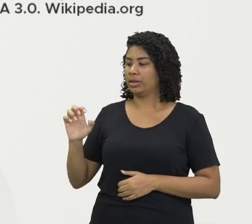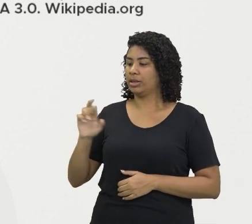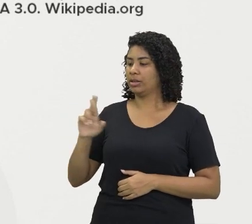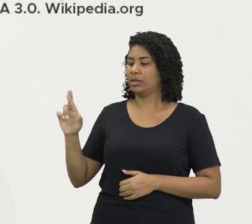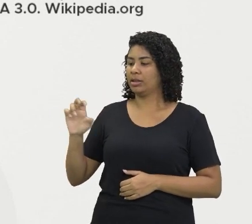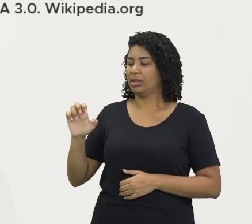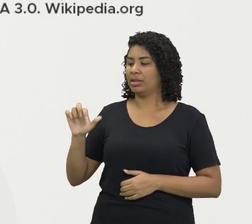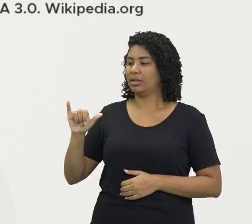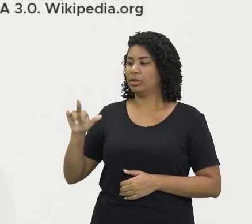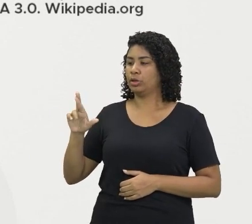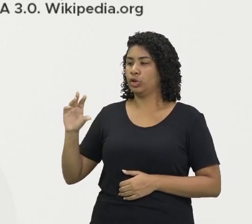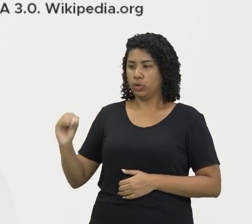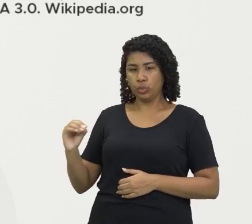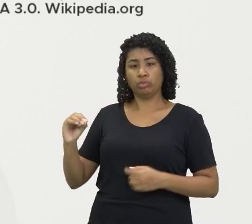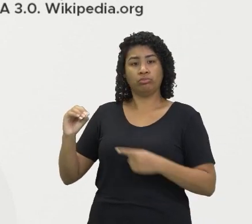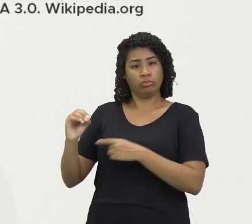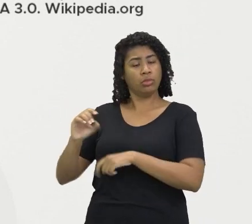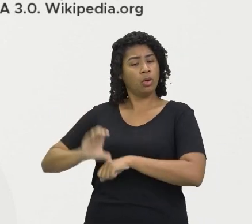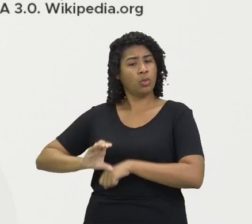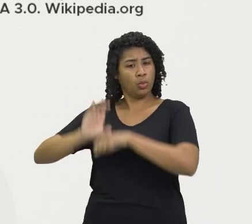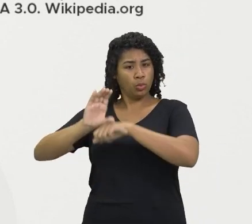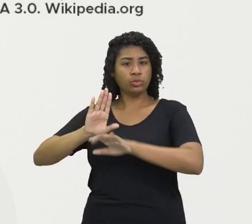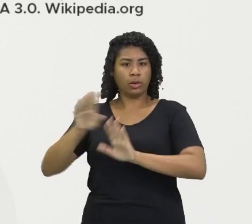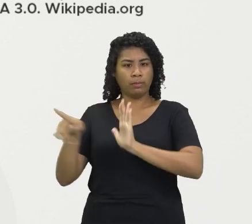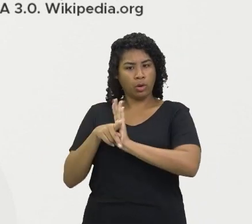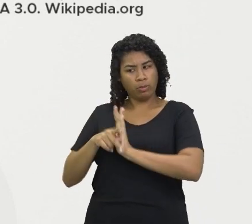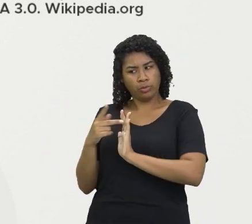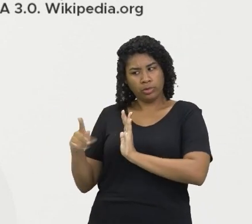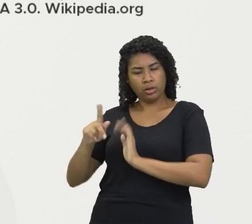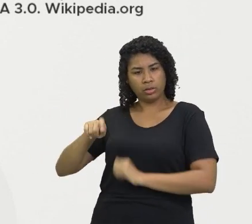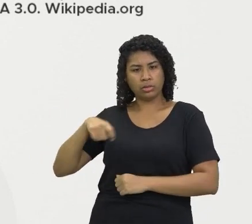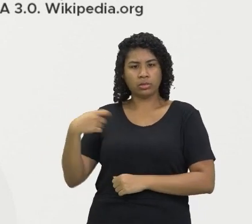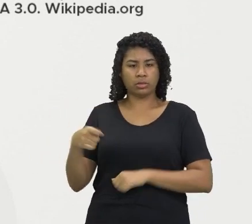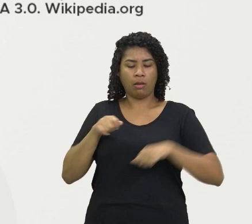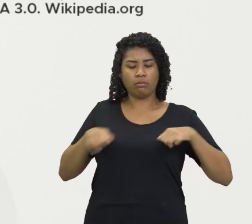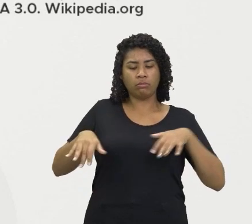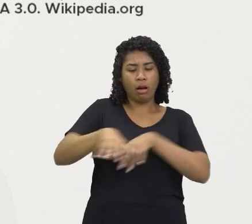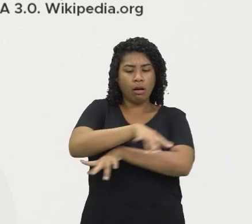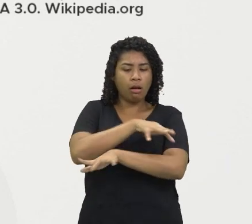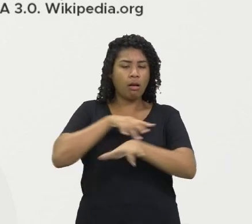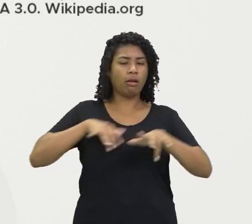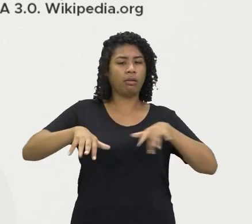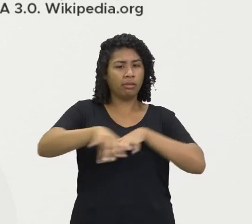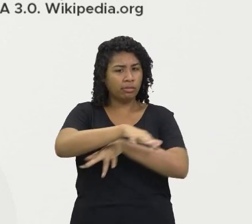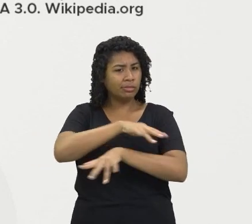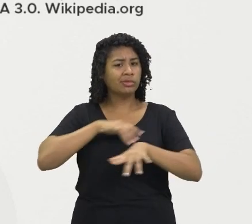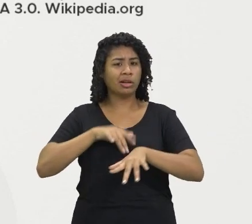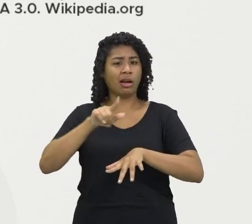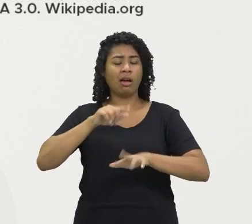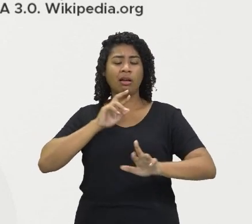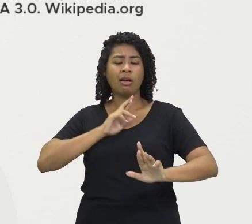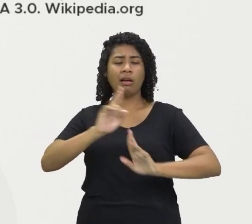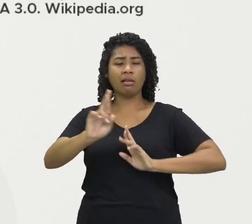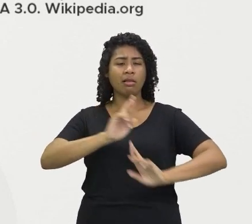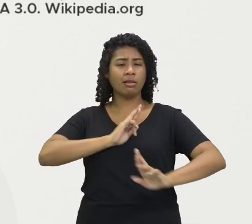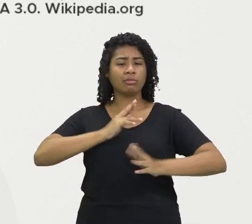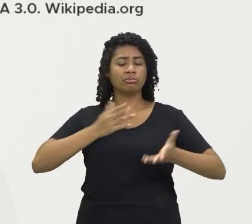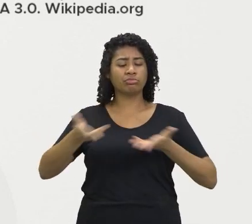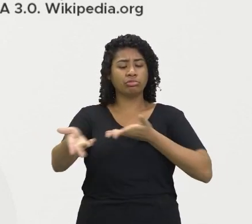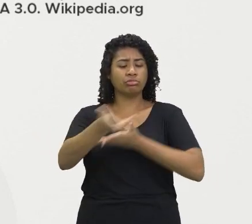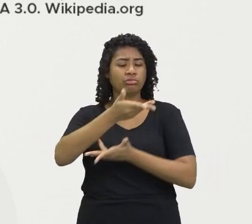de relacionamento. Tá bom? E aqui a gente vai aprofundar algumas.